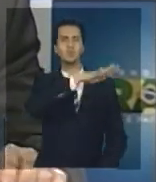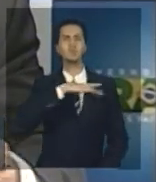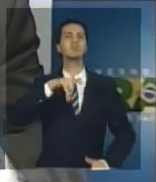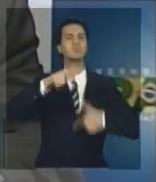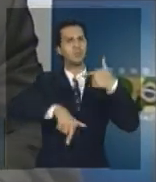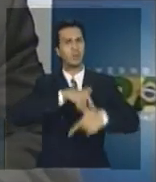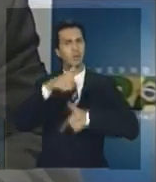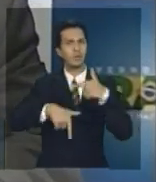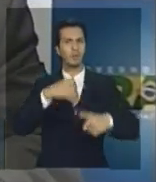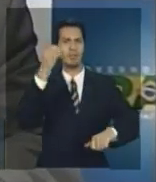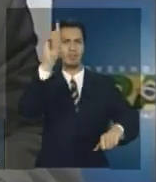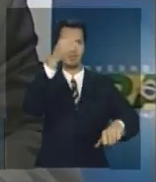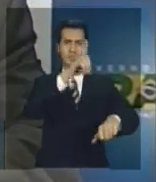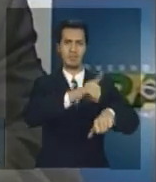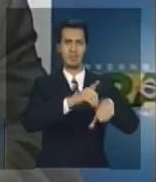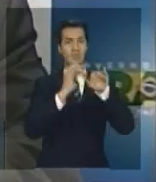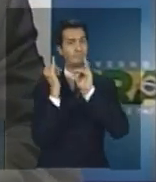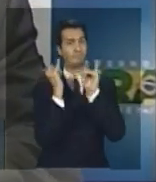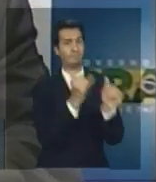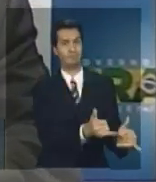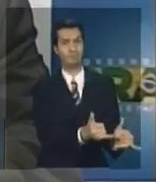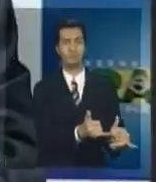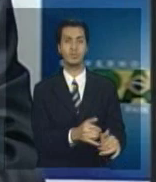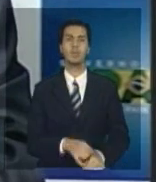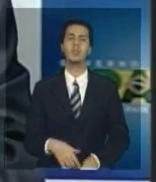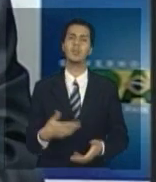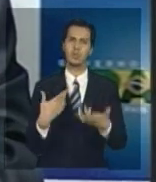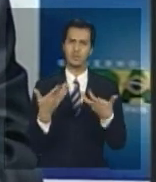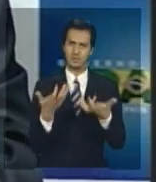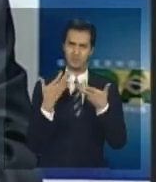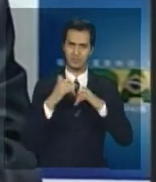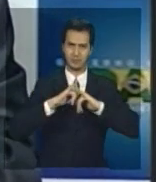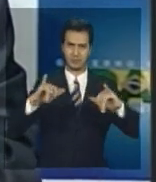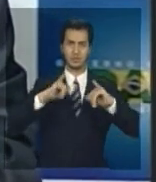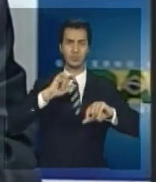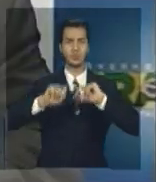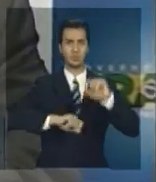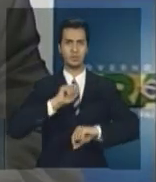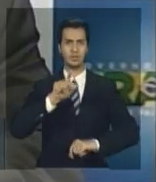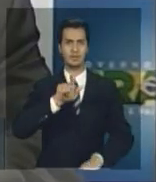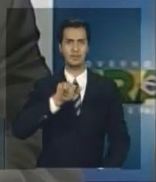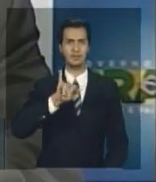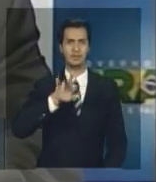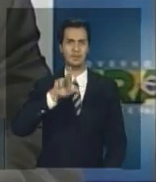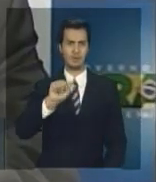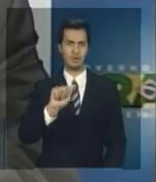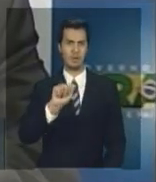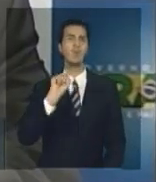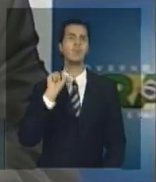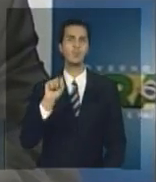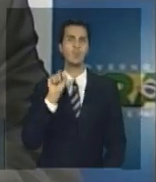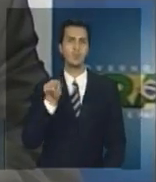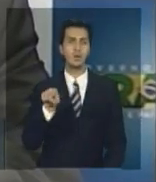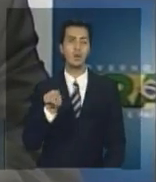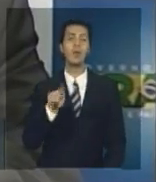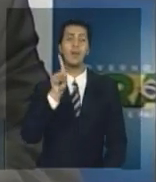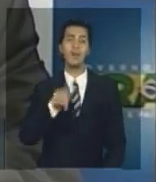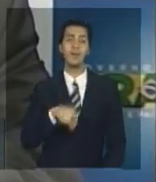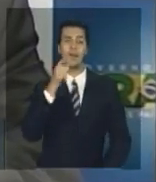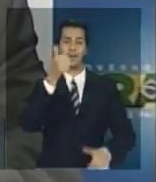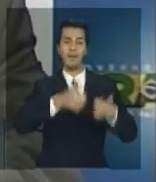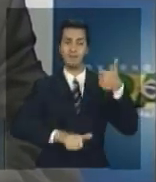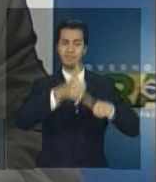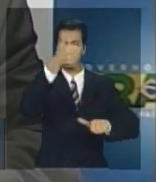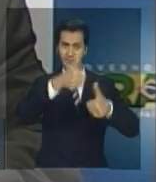Segunda questão, o Lira, gostaria de reforçar, o Lira é apenas um aspecto da avaliação do risco